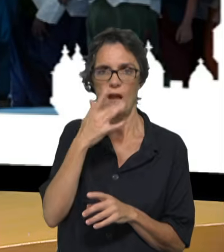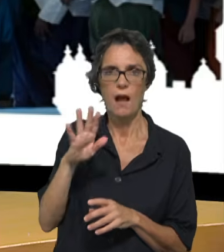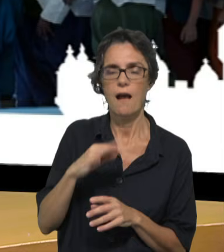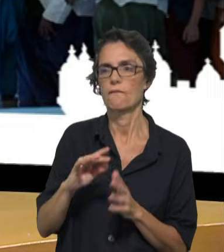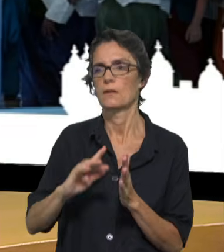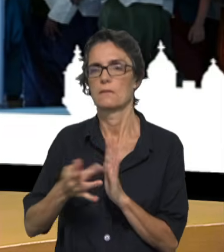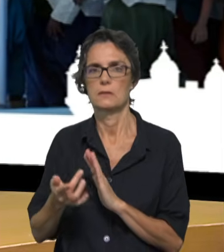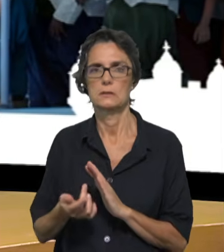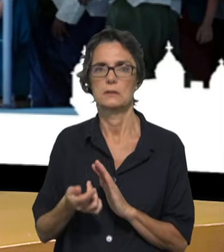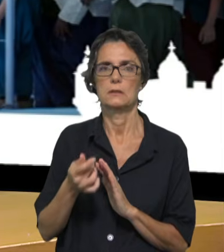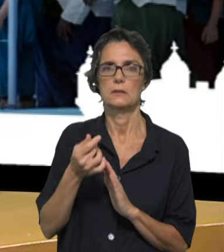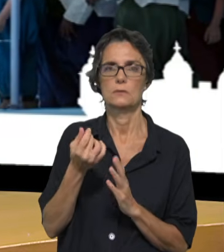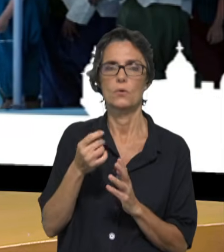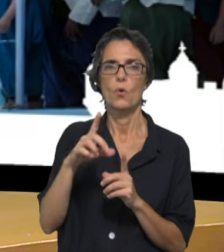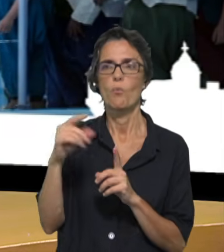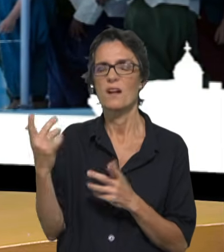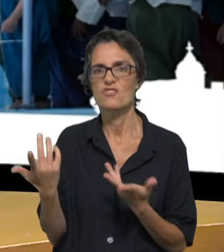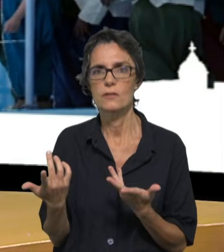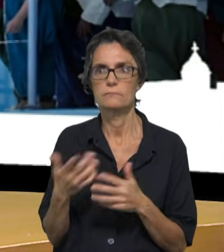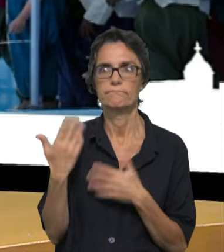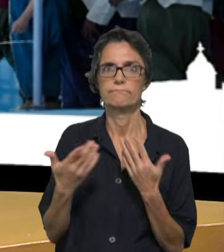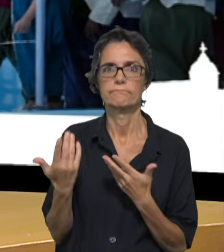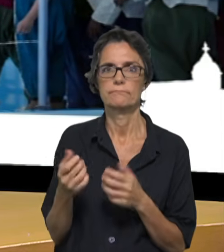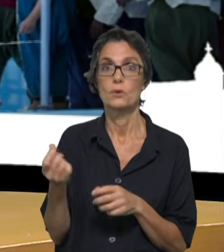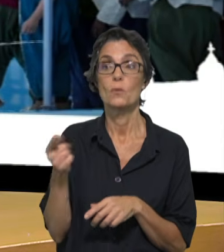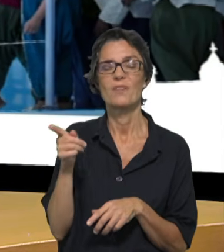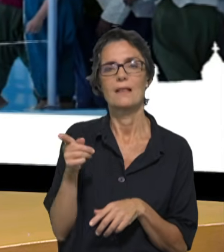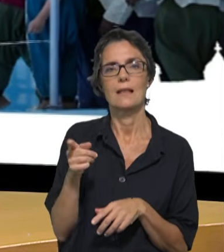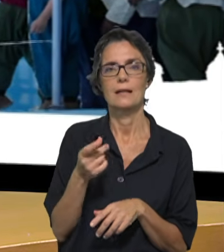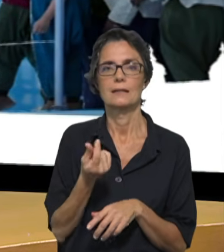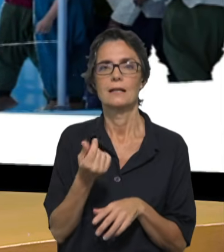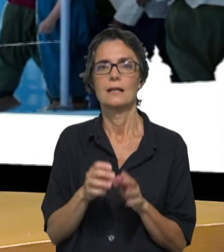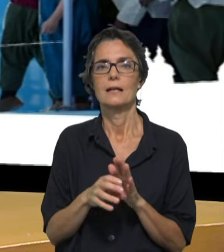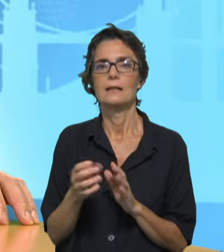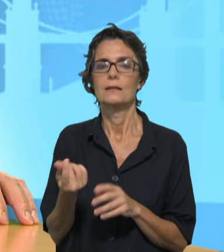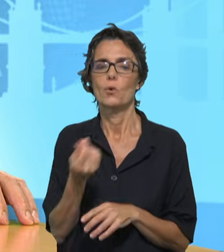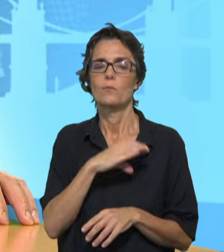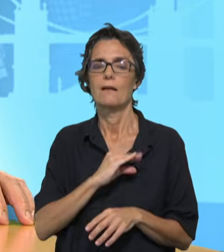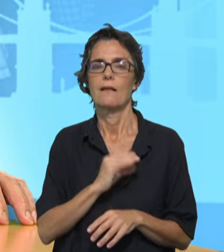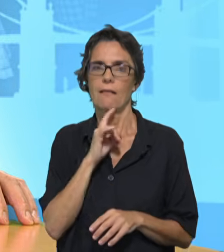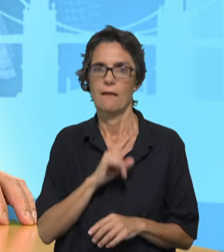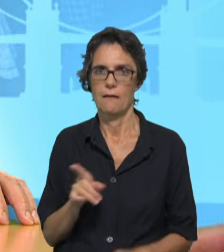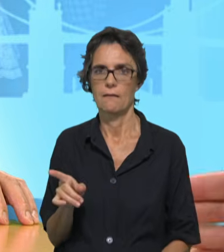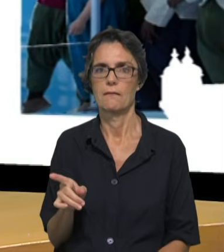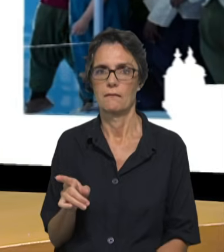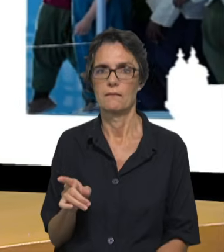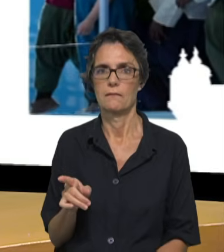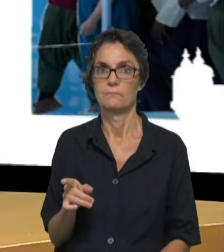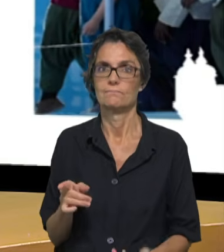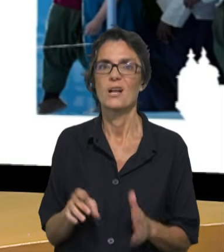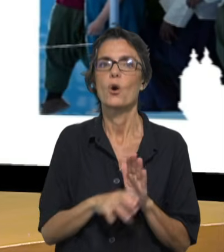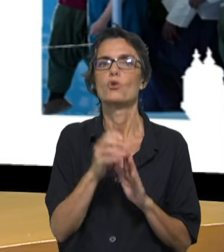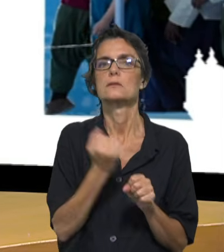brasileiros. Pronto, porque a questão do ordenado é um nível mais baixo. Pronto. Quais são as